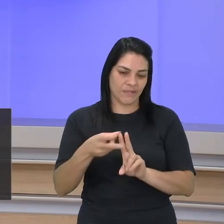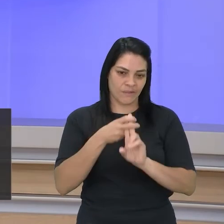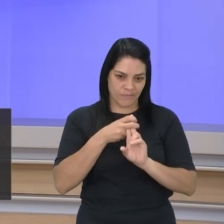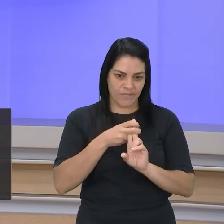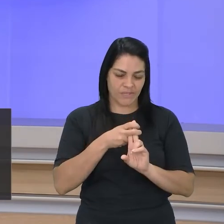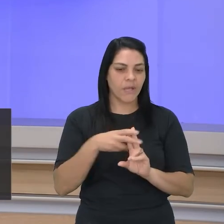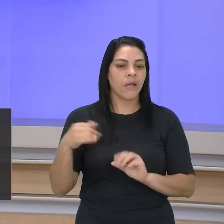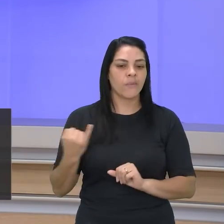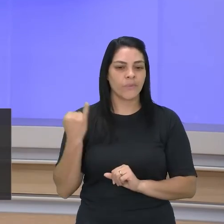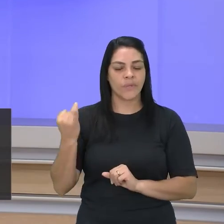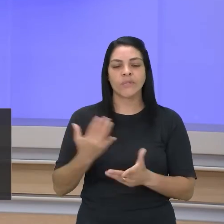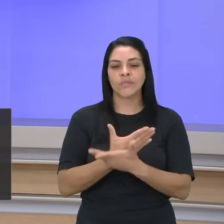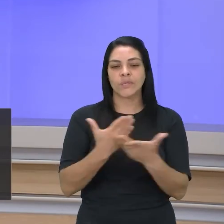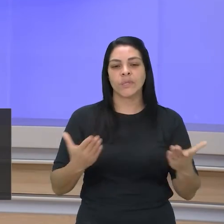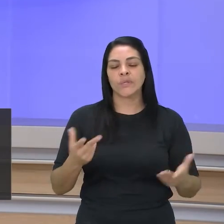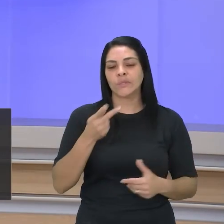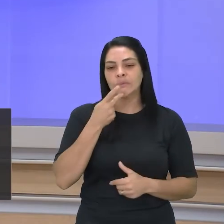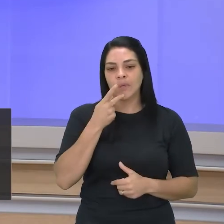gente retomar, né,